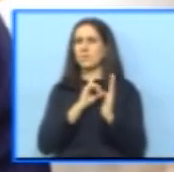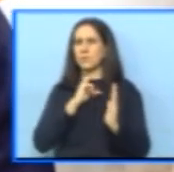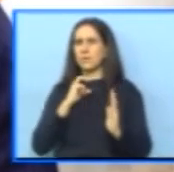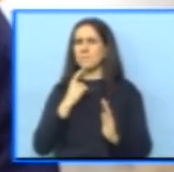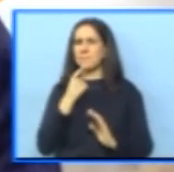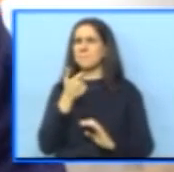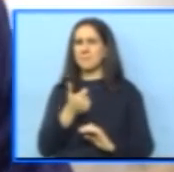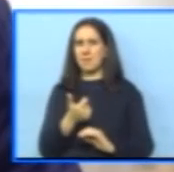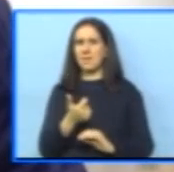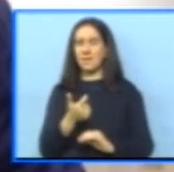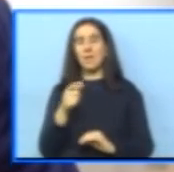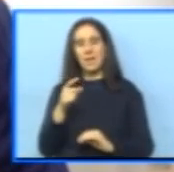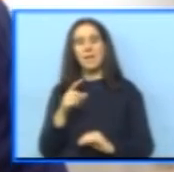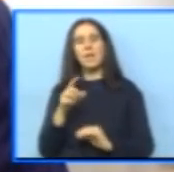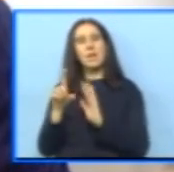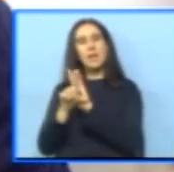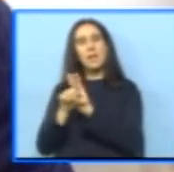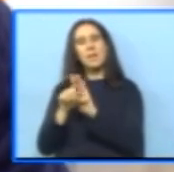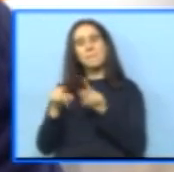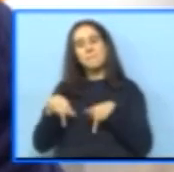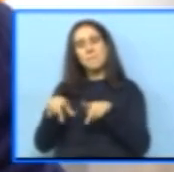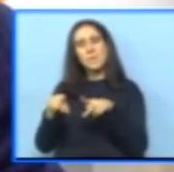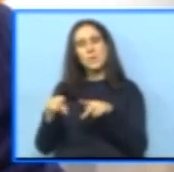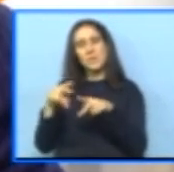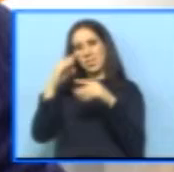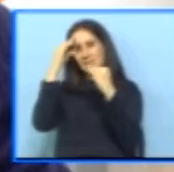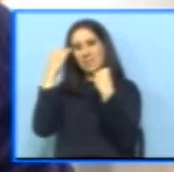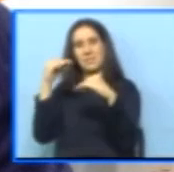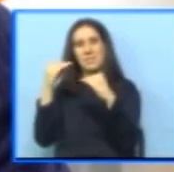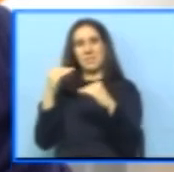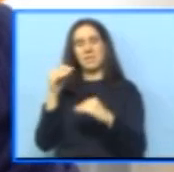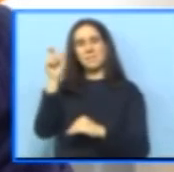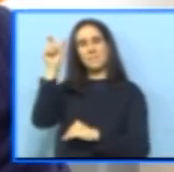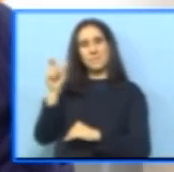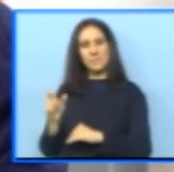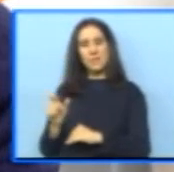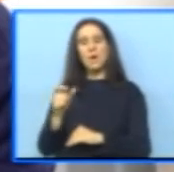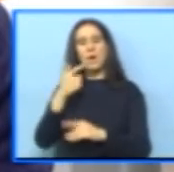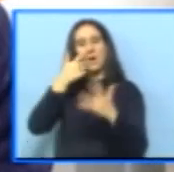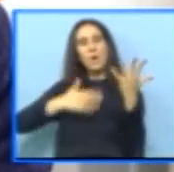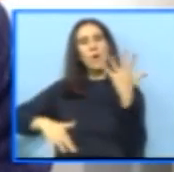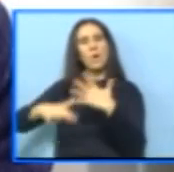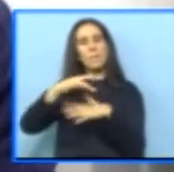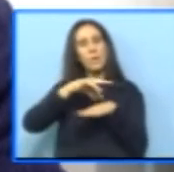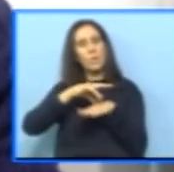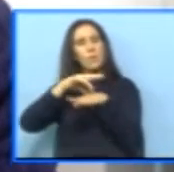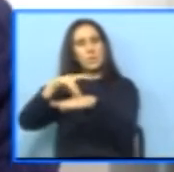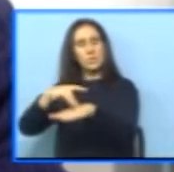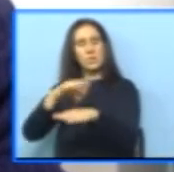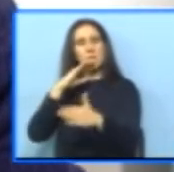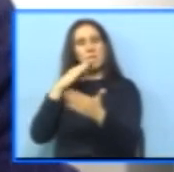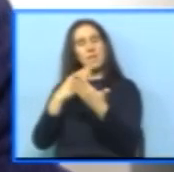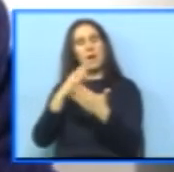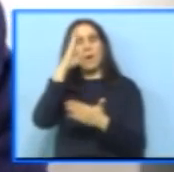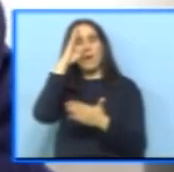bem, essa lei era uma pedagogia, era um pedagogo que conduzia os homens, abrindo-os já